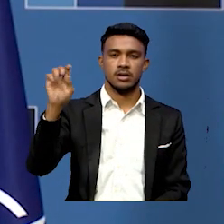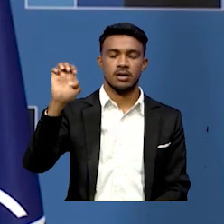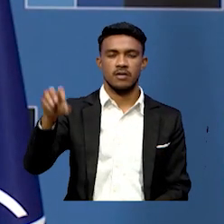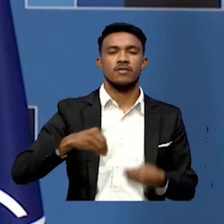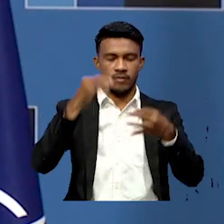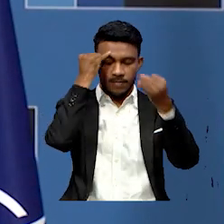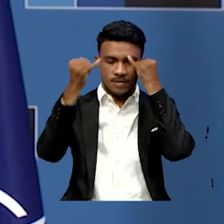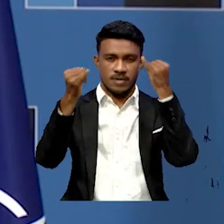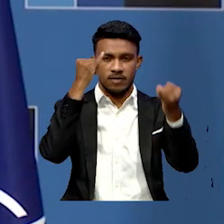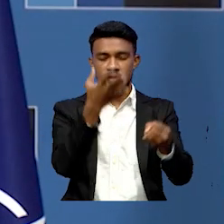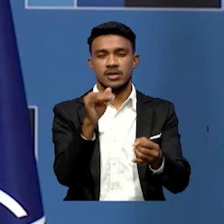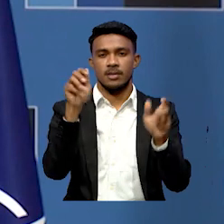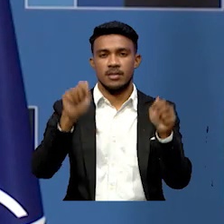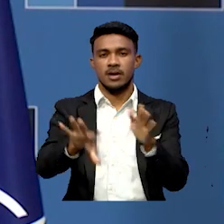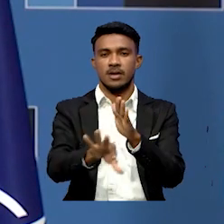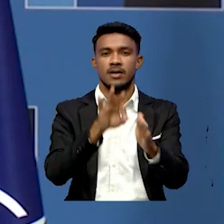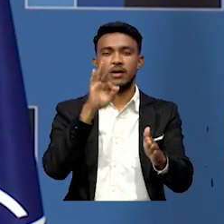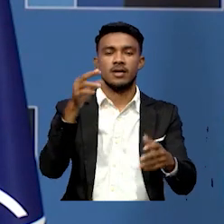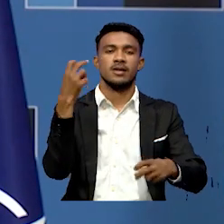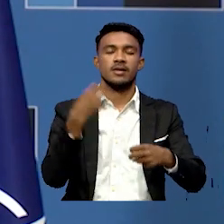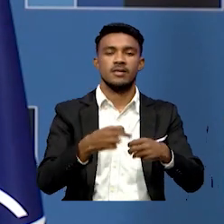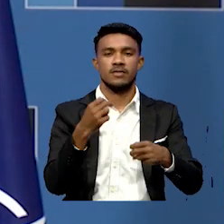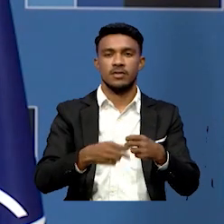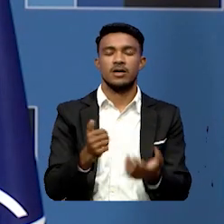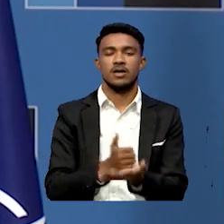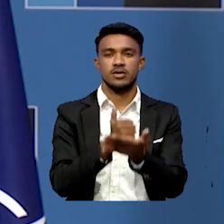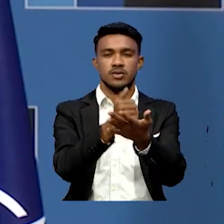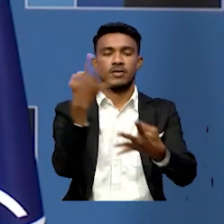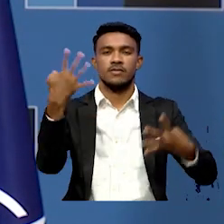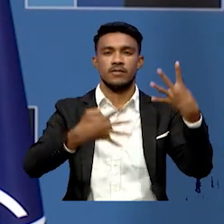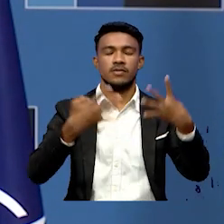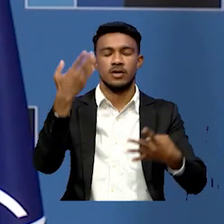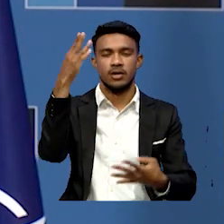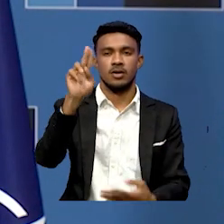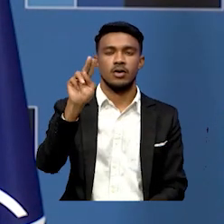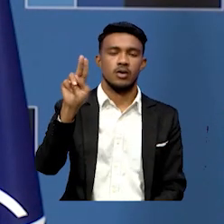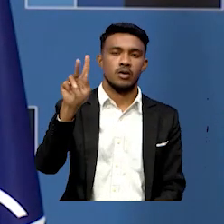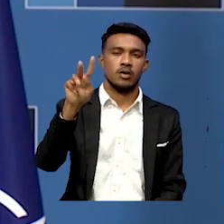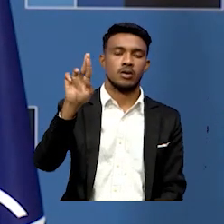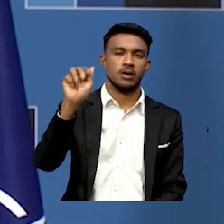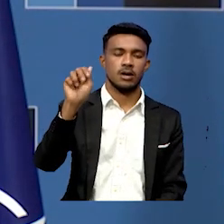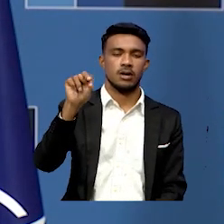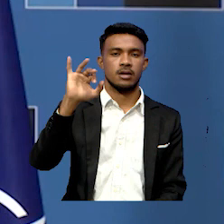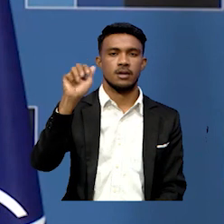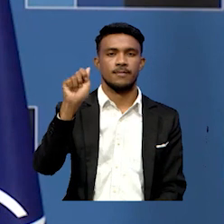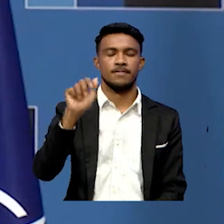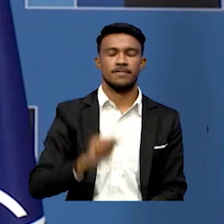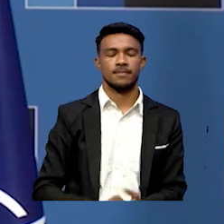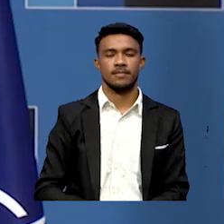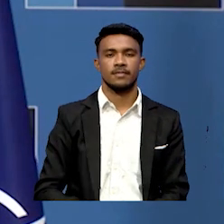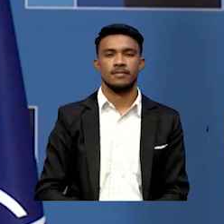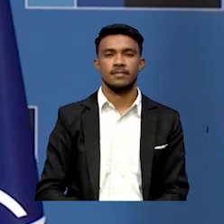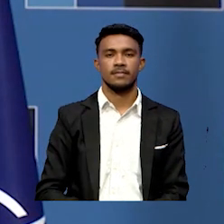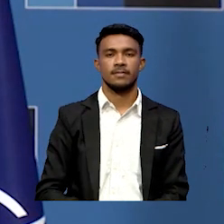Pekin katak si rebele hetan consequência tamba azura funu Moscow e Ucrânia. To the west than it is to